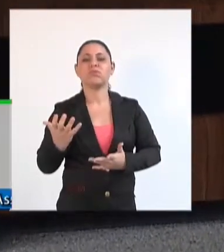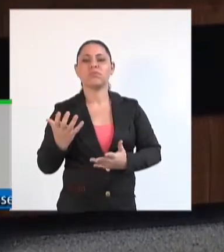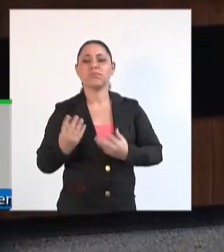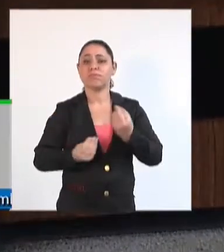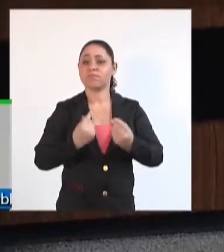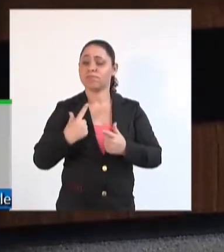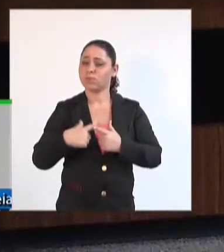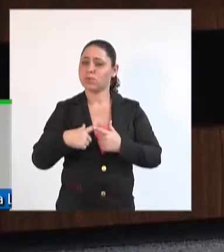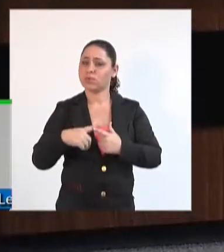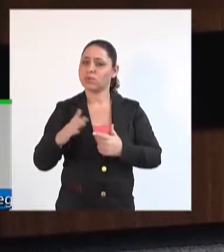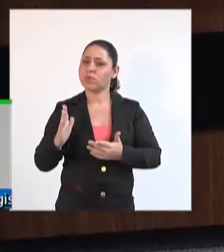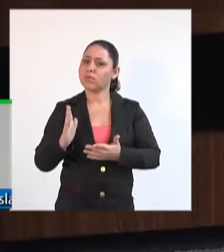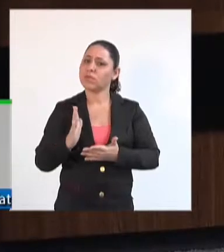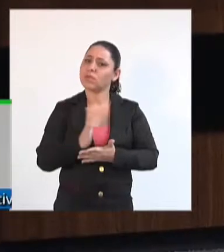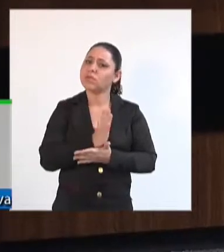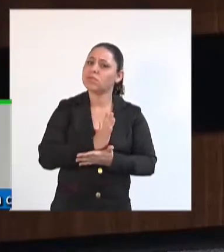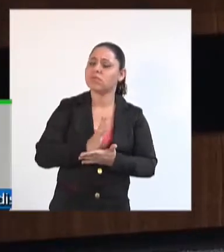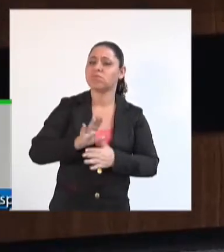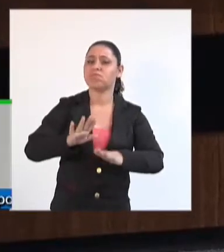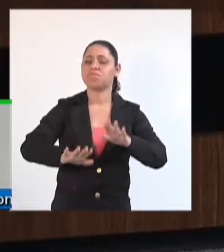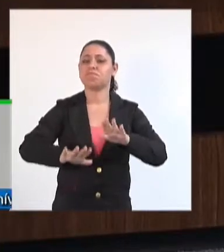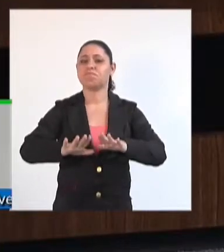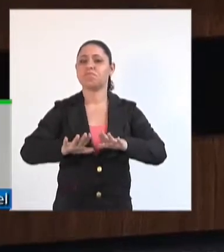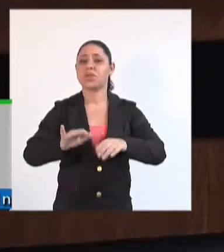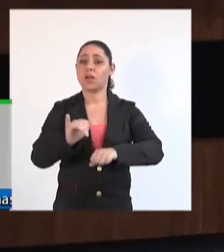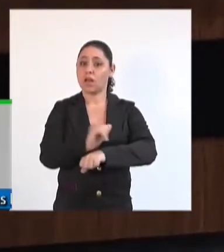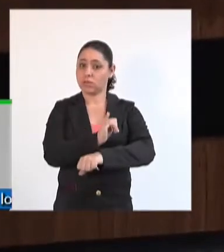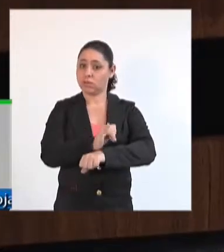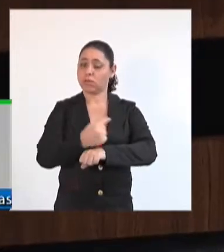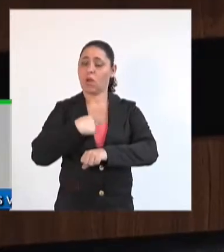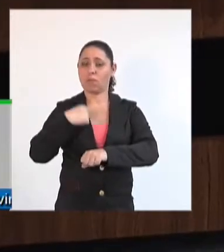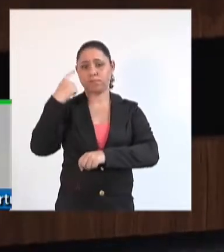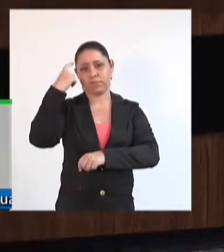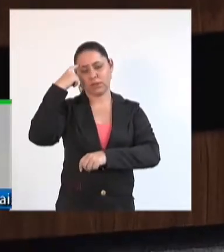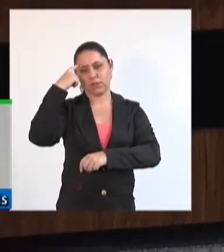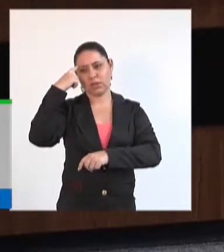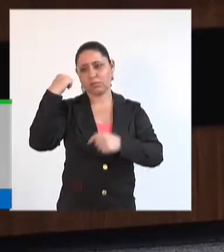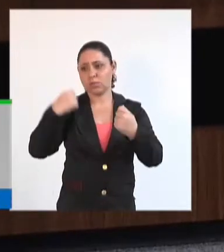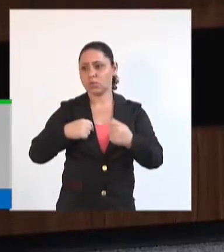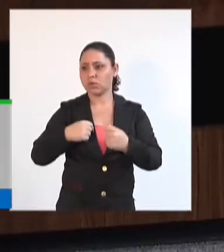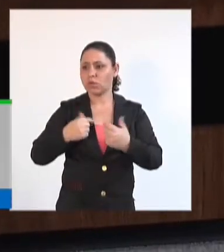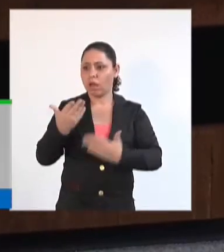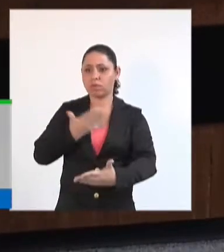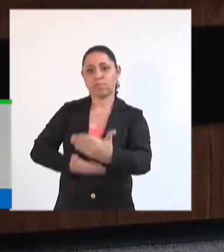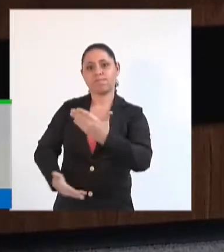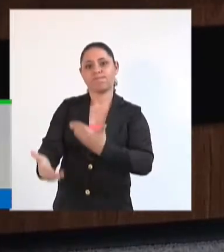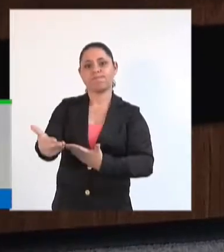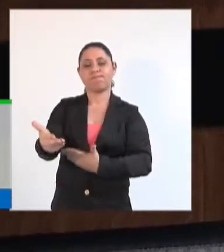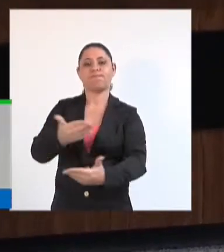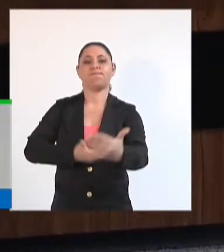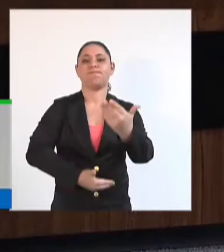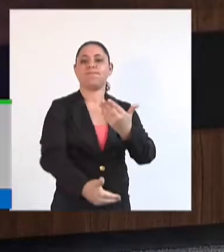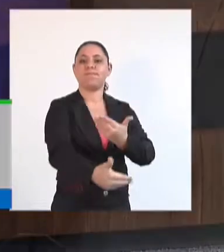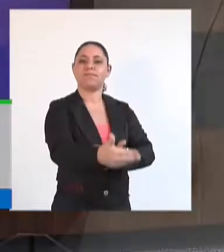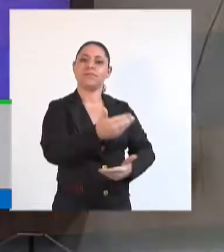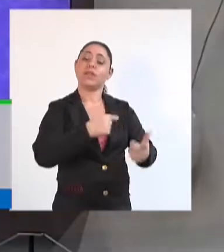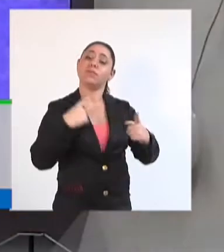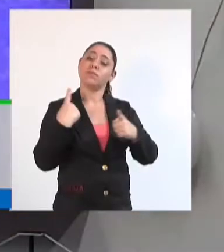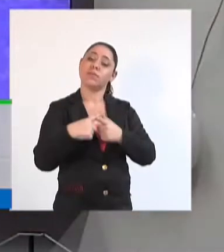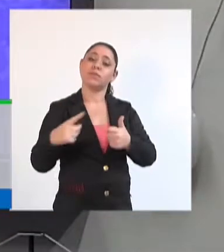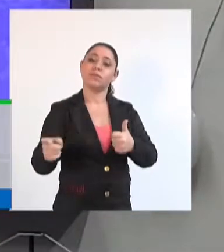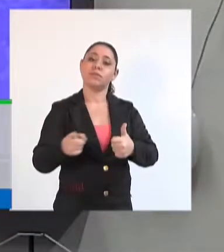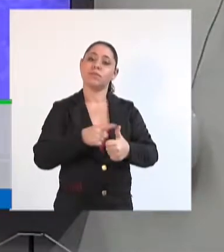vezes, a ação que eu estou pensando depende do outro. Então, esse decreto, ele é importante porque ele,